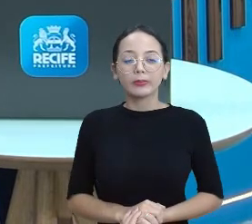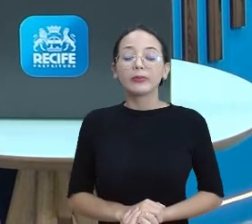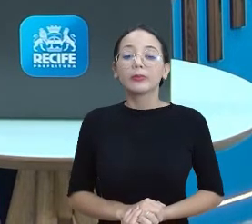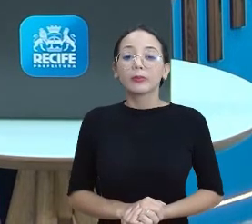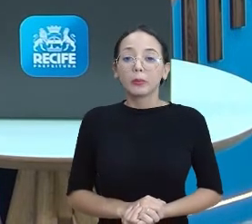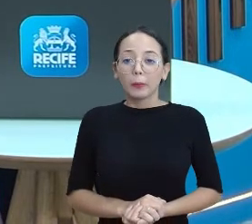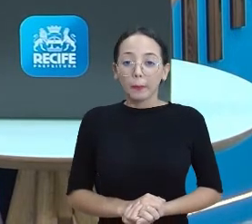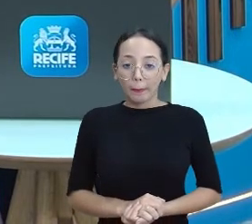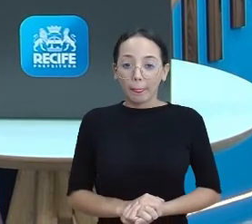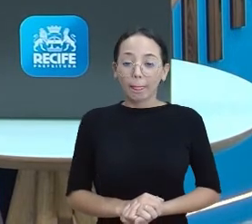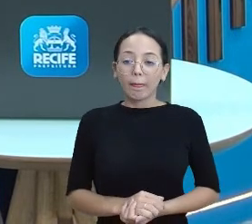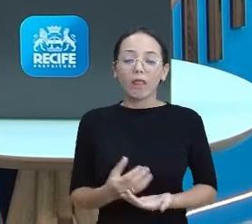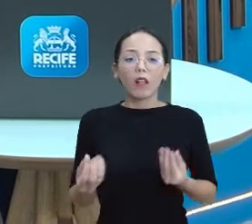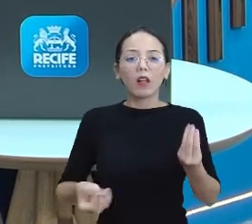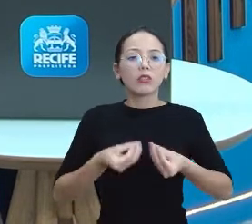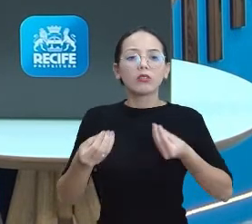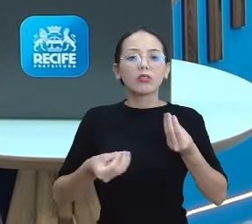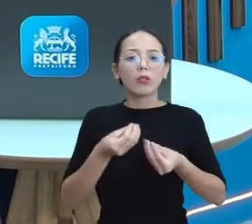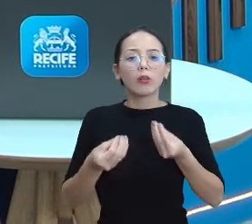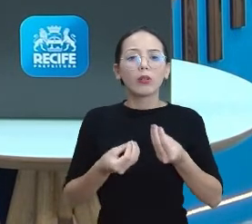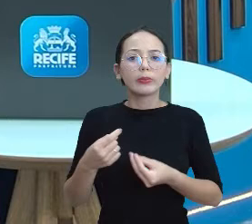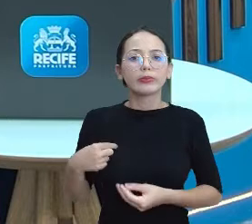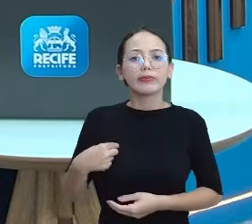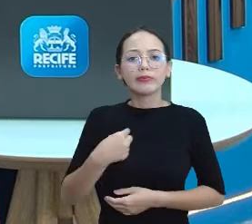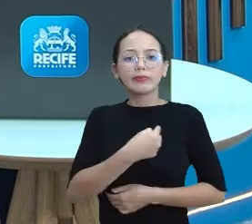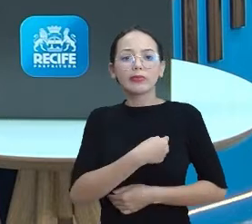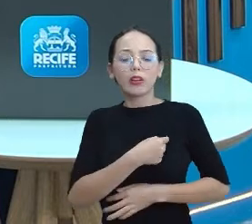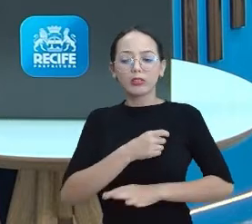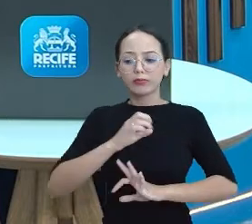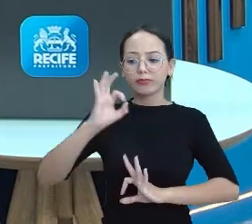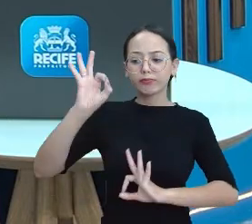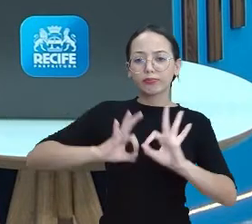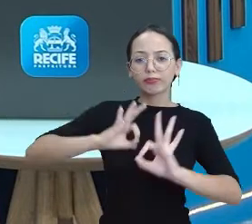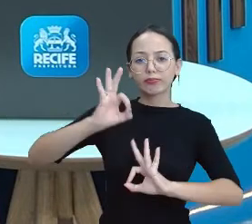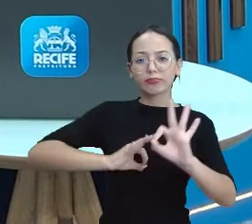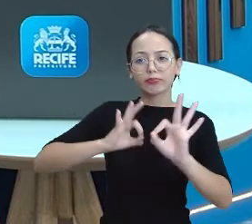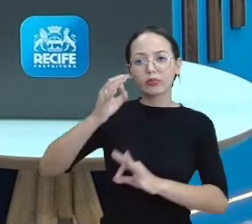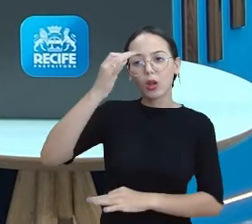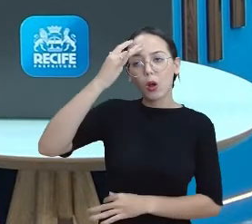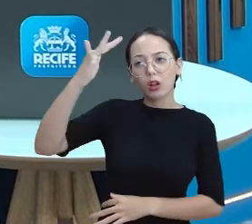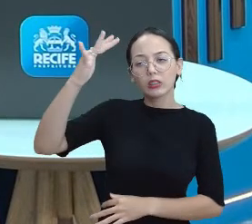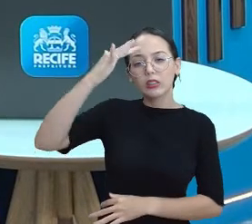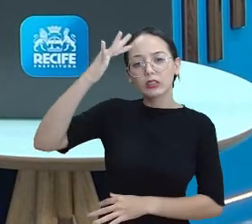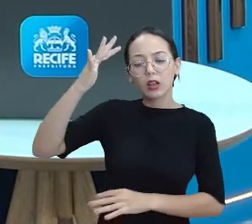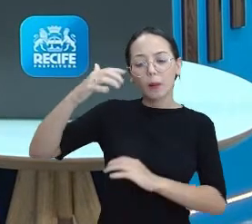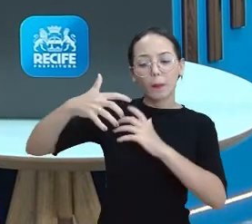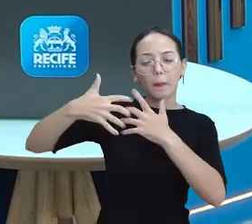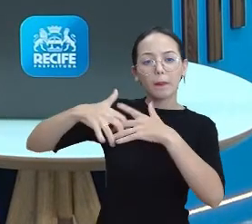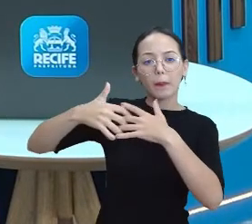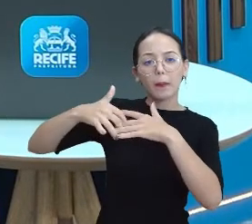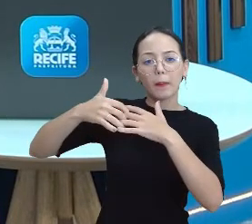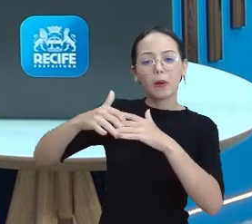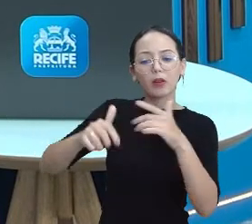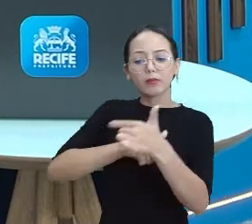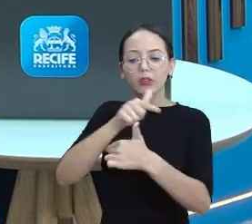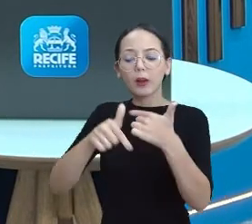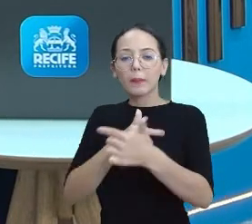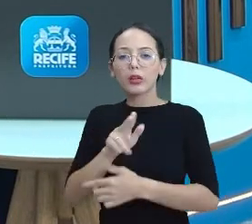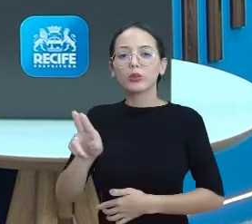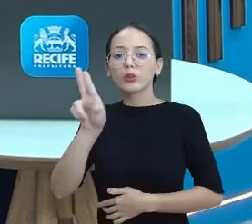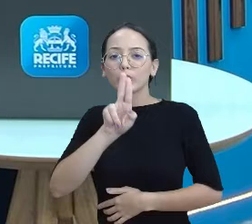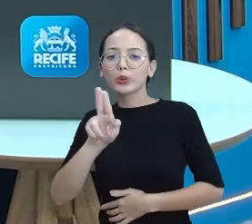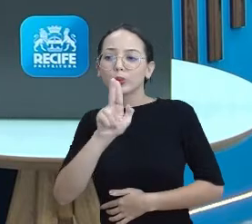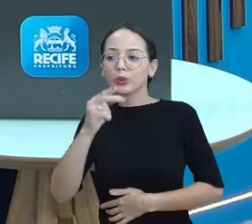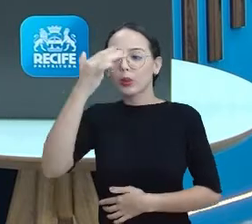Então, como a gente fazer uma organização do pensamento, um trabalho que utiliza o pensamento